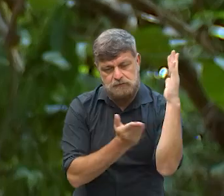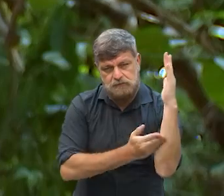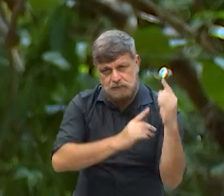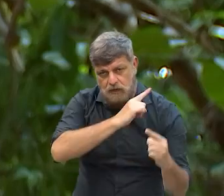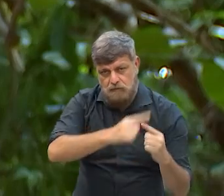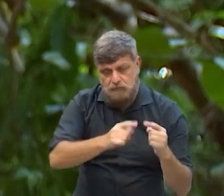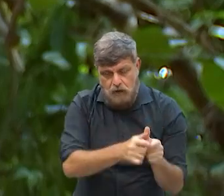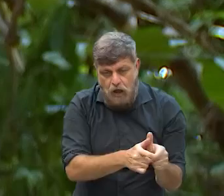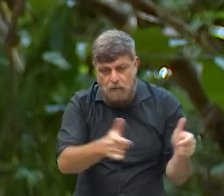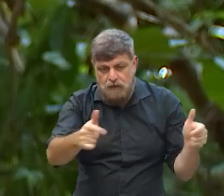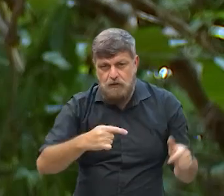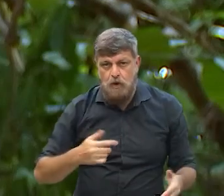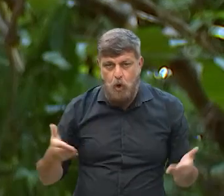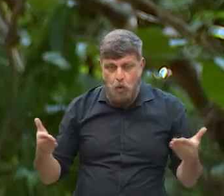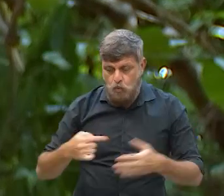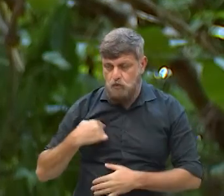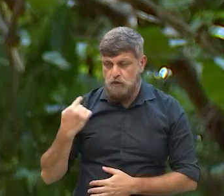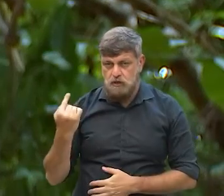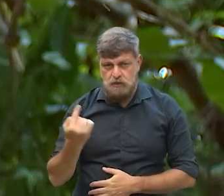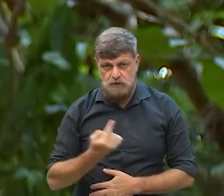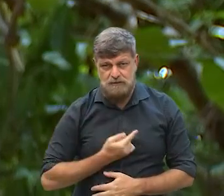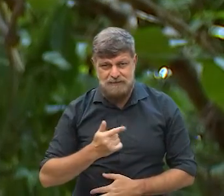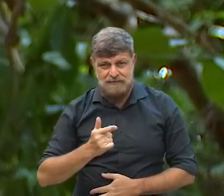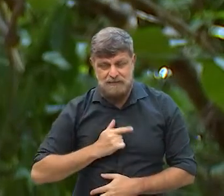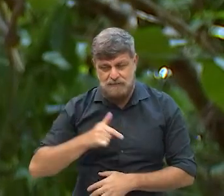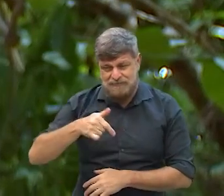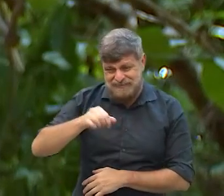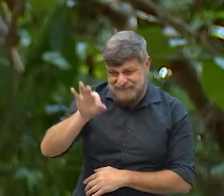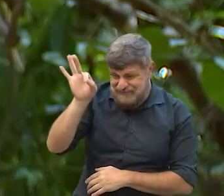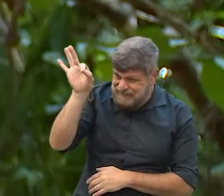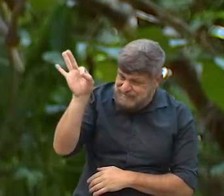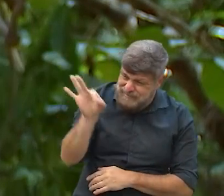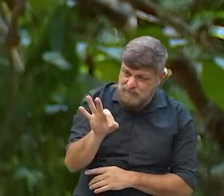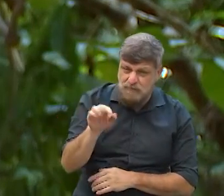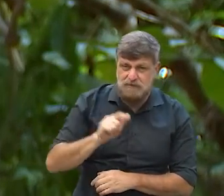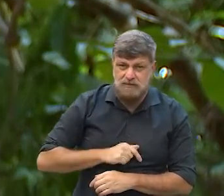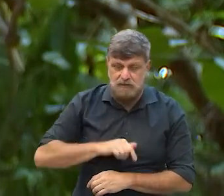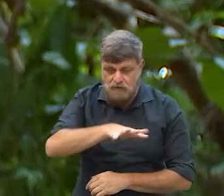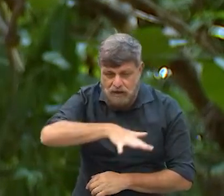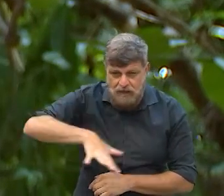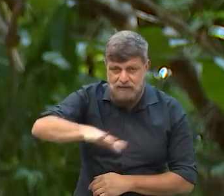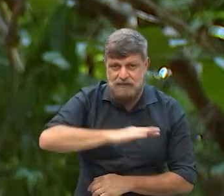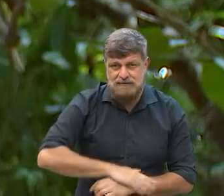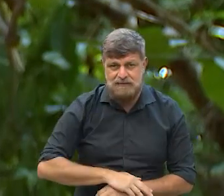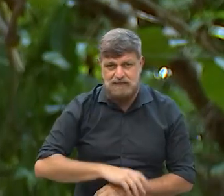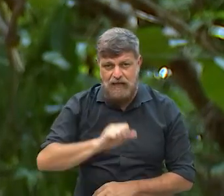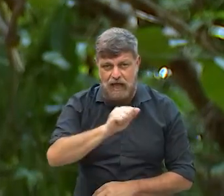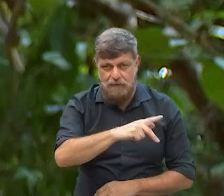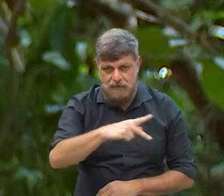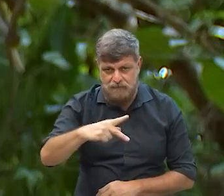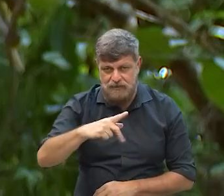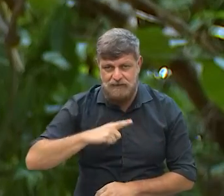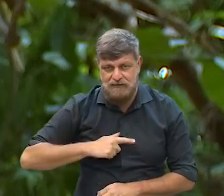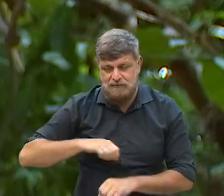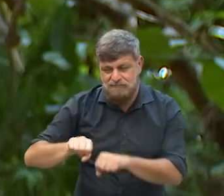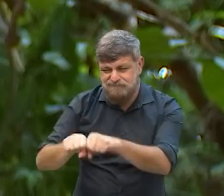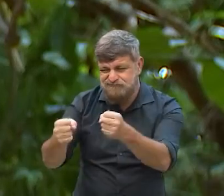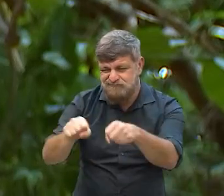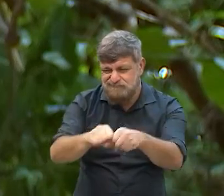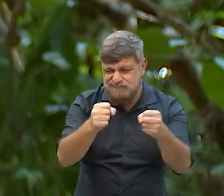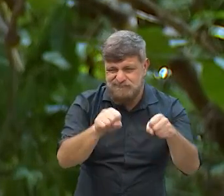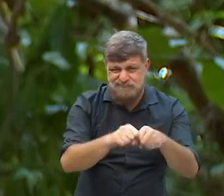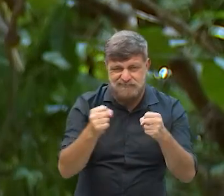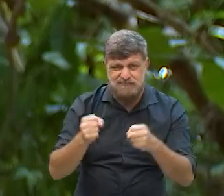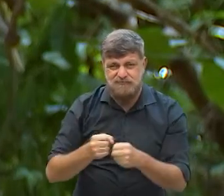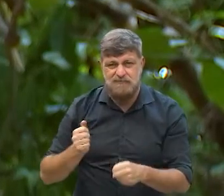proteção. Hoje a gente tem uma situação que praticamente 70% das nossas APPs, elas estão degradadas, ou seja, elas não estão com